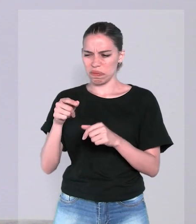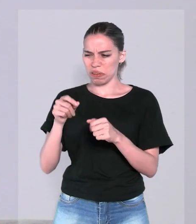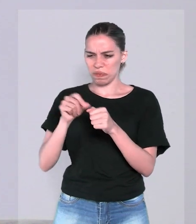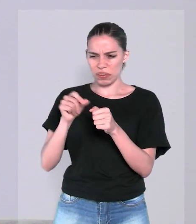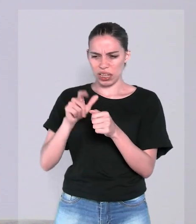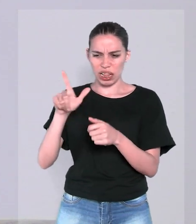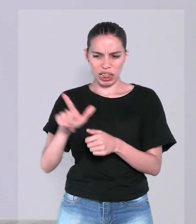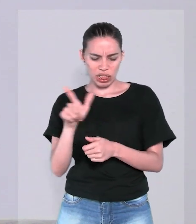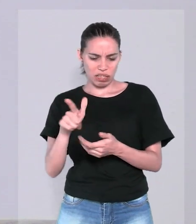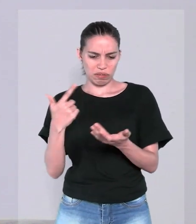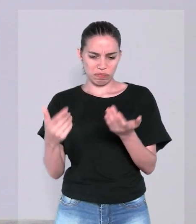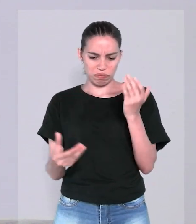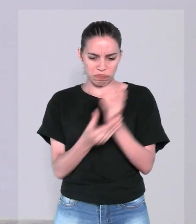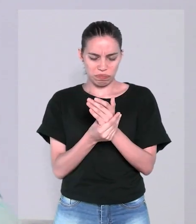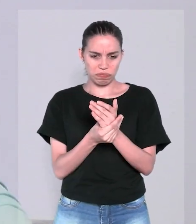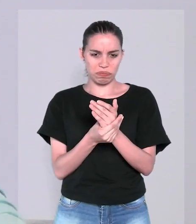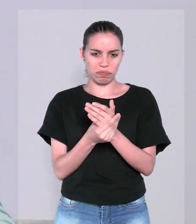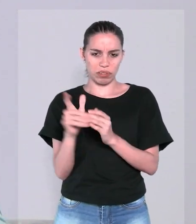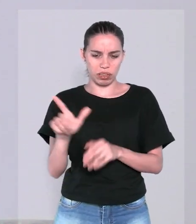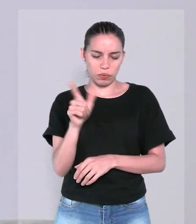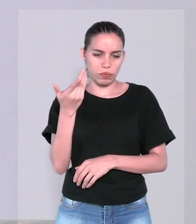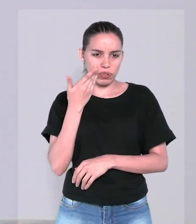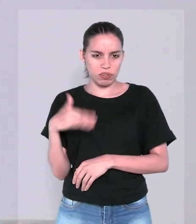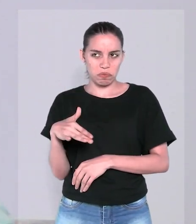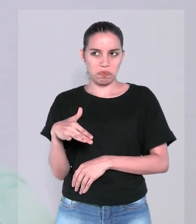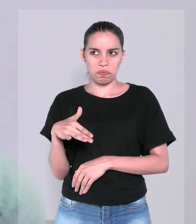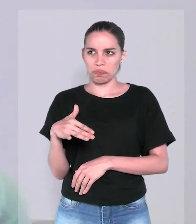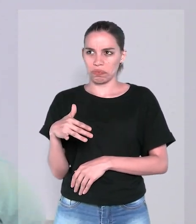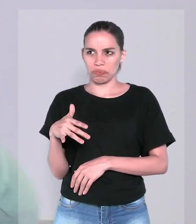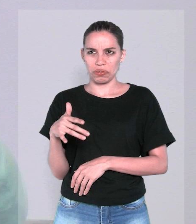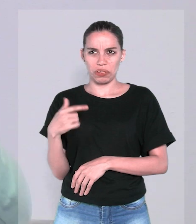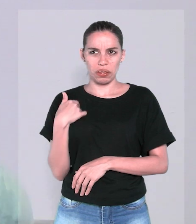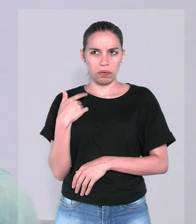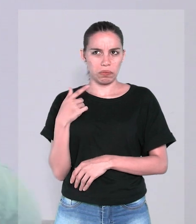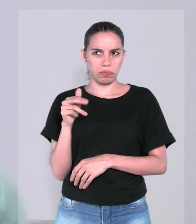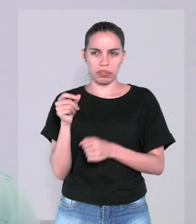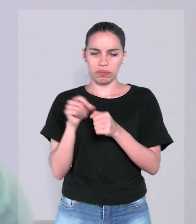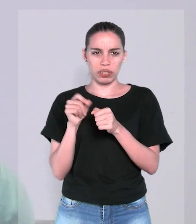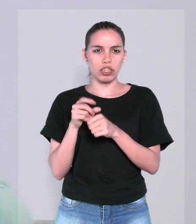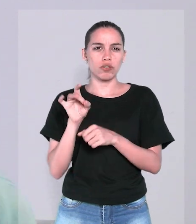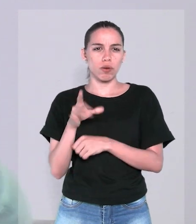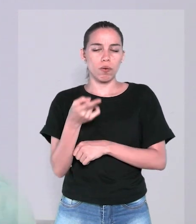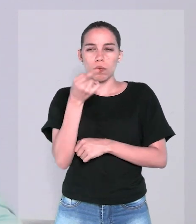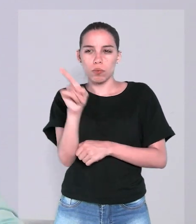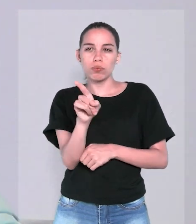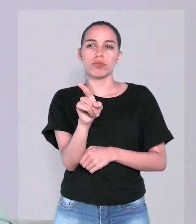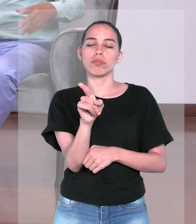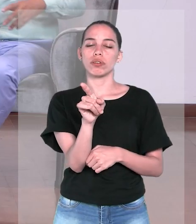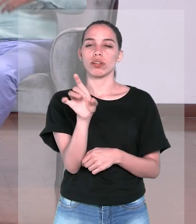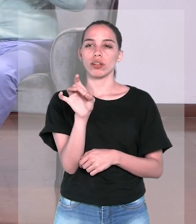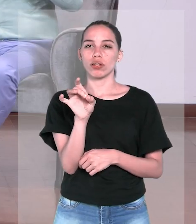livro de literatura infantil foi Antônio, aquele que eu reconheço de fato como uma literatura para